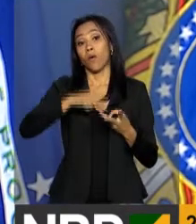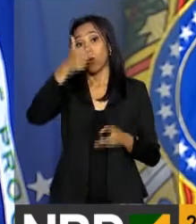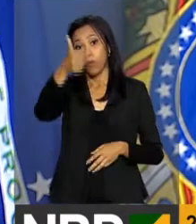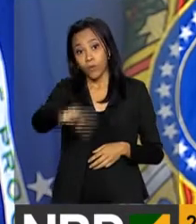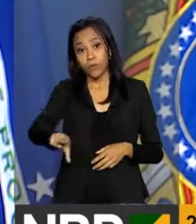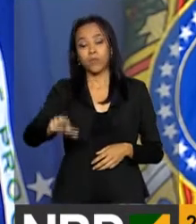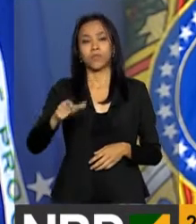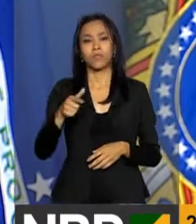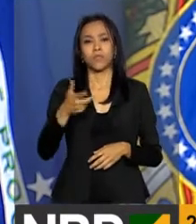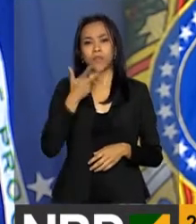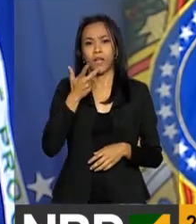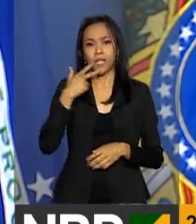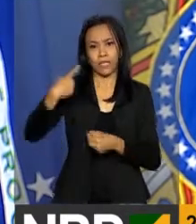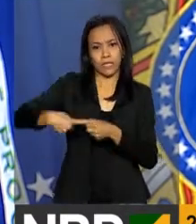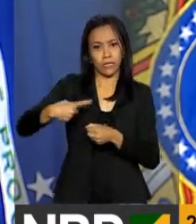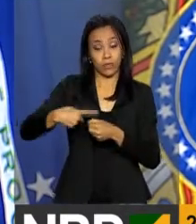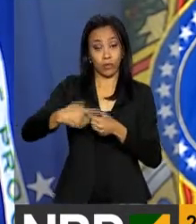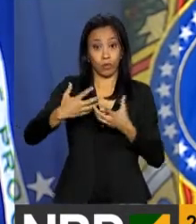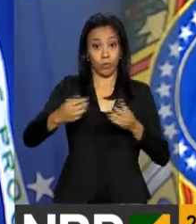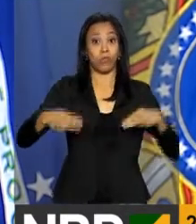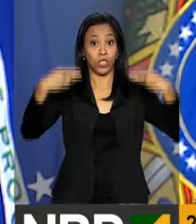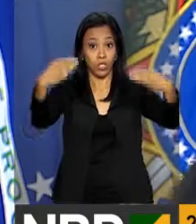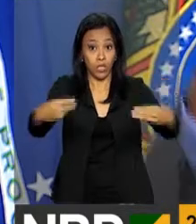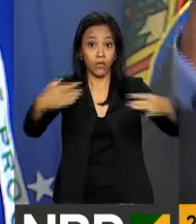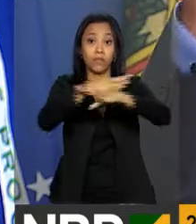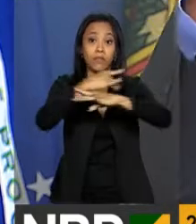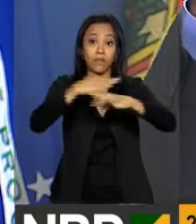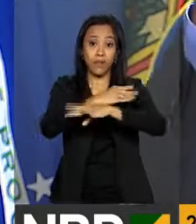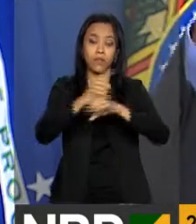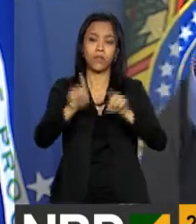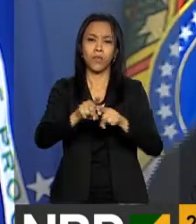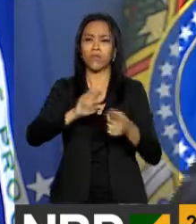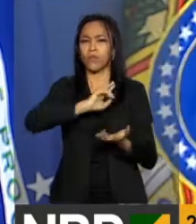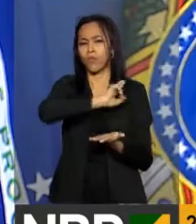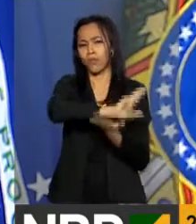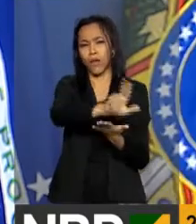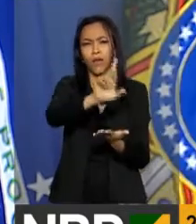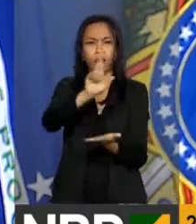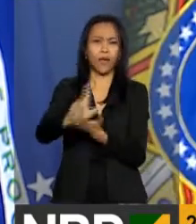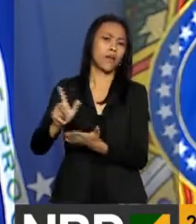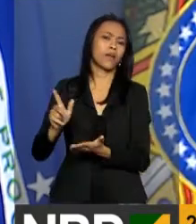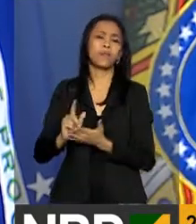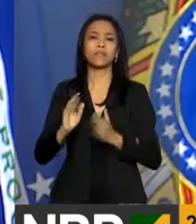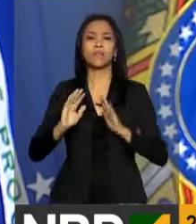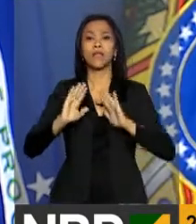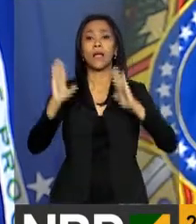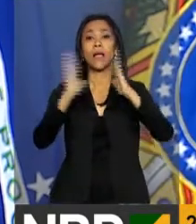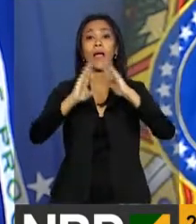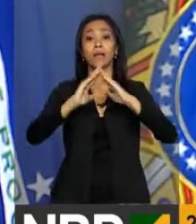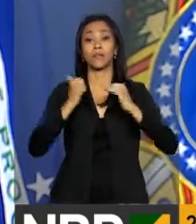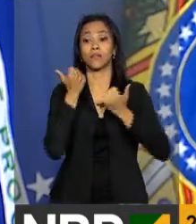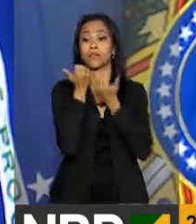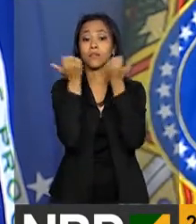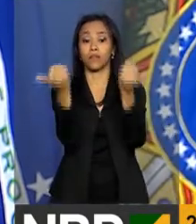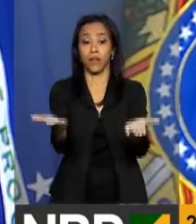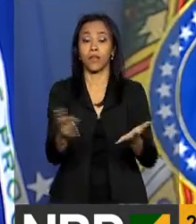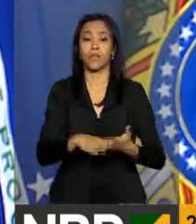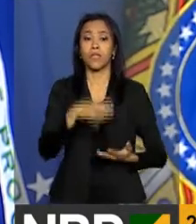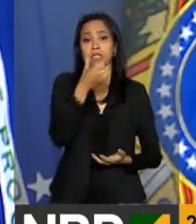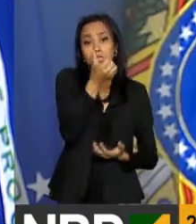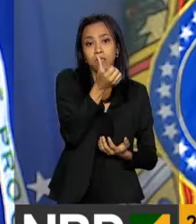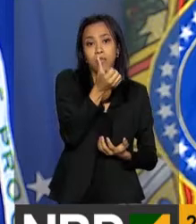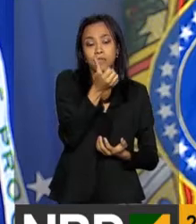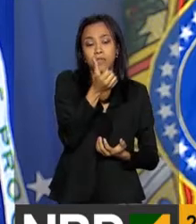do das cidades ministério das cidades foram milhares de casas entregues no ano passado e 6500